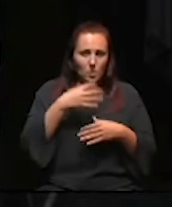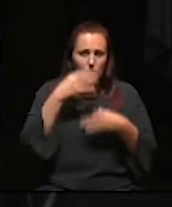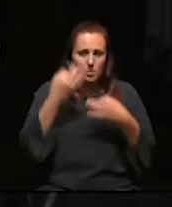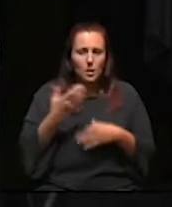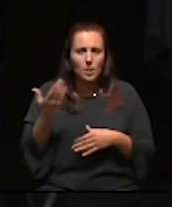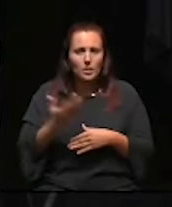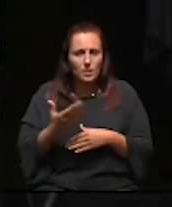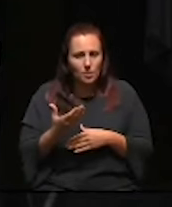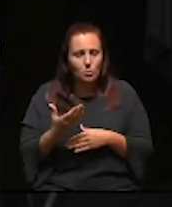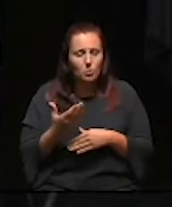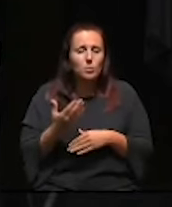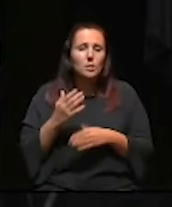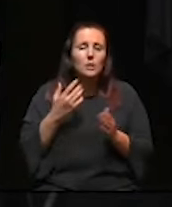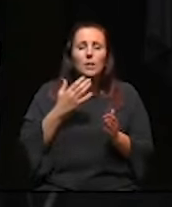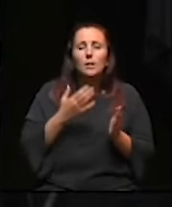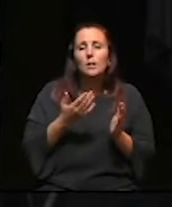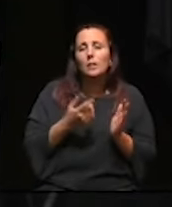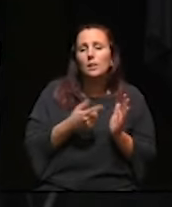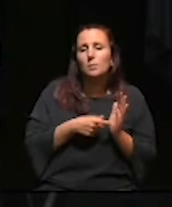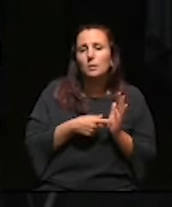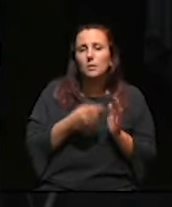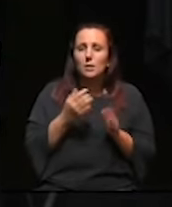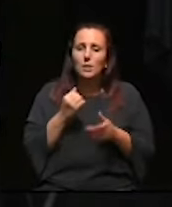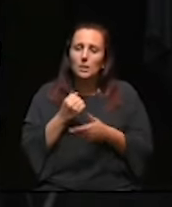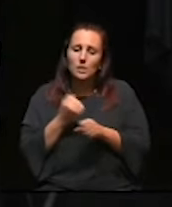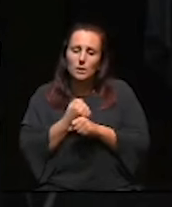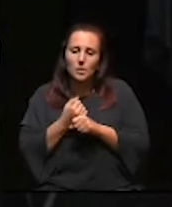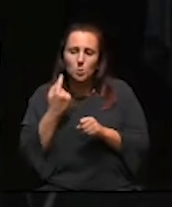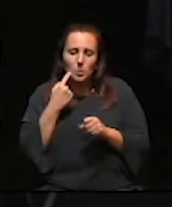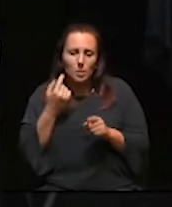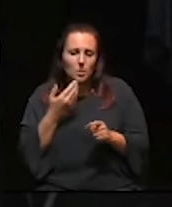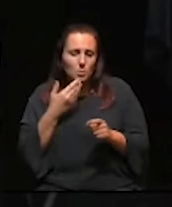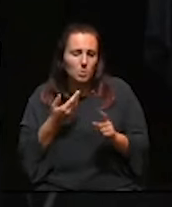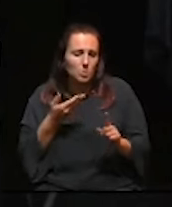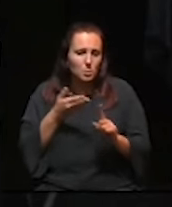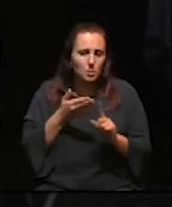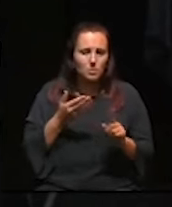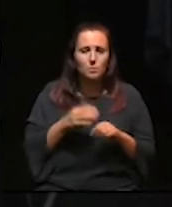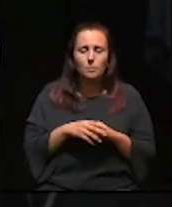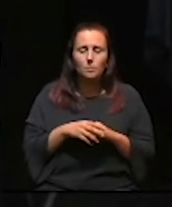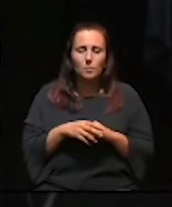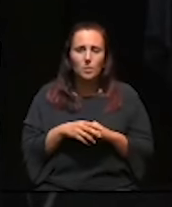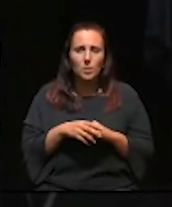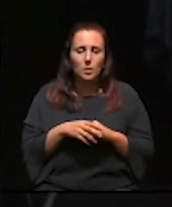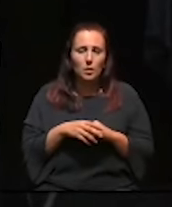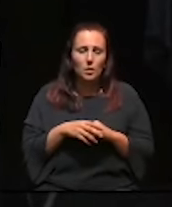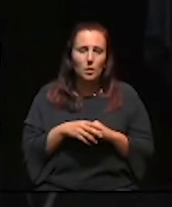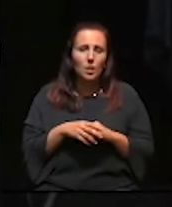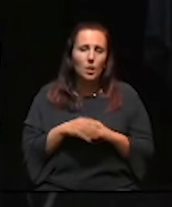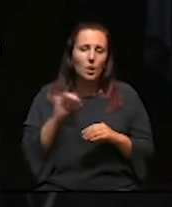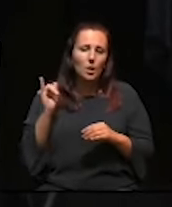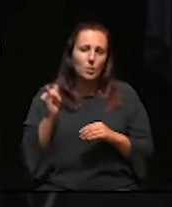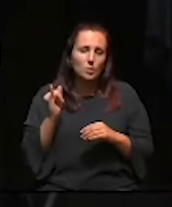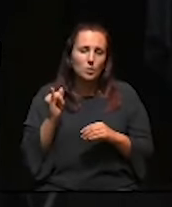dos direitos que dependem de serviços cada vez mais externalizados pelos municípios e o Estado Central, em entidades do terceiro